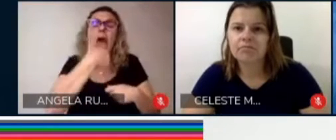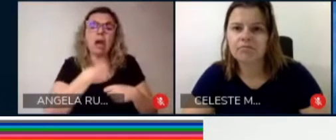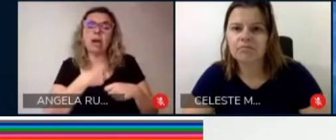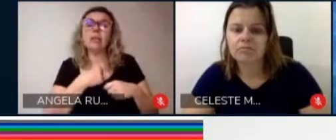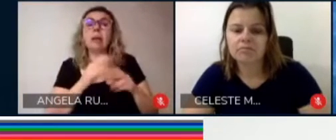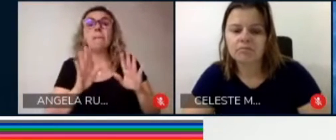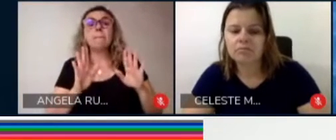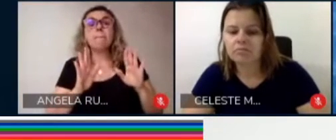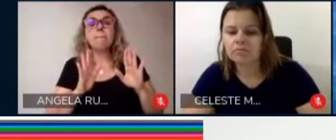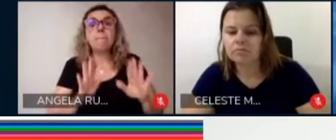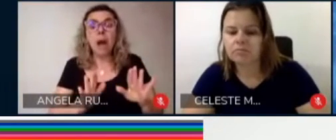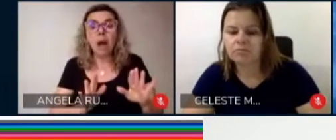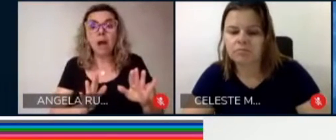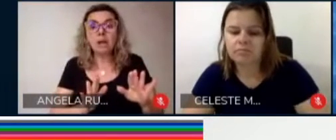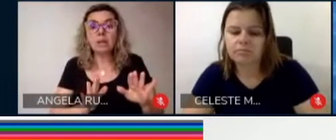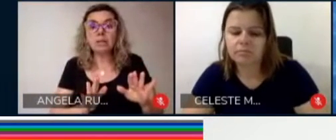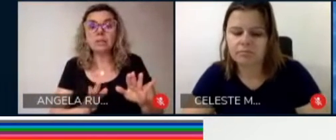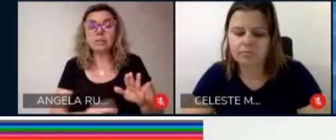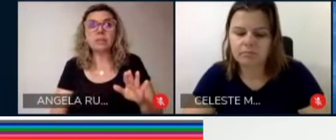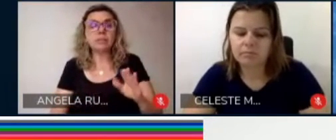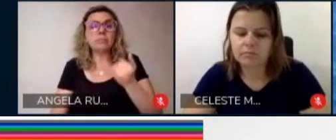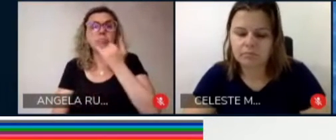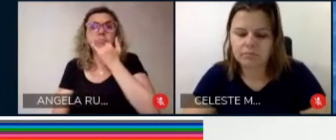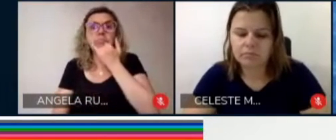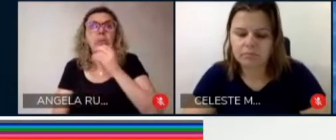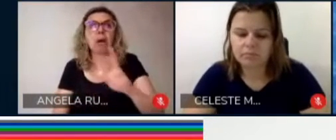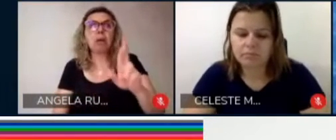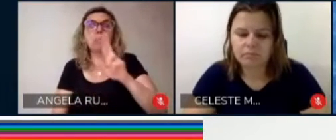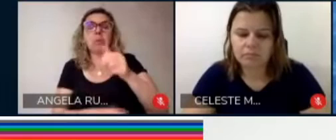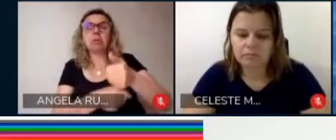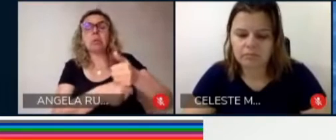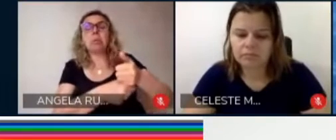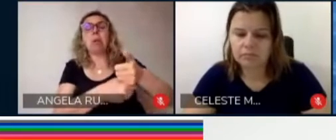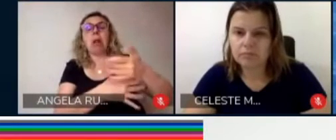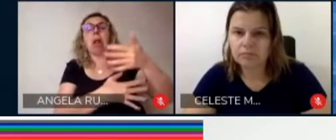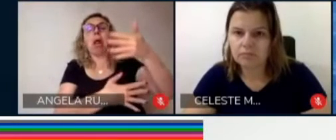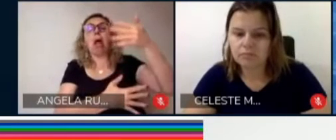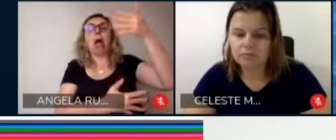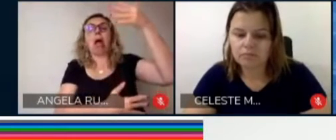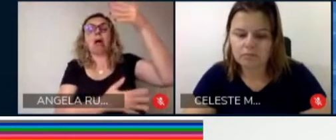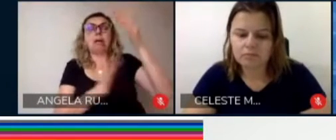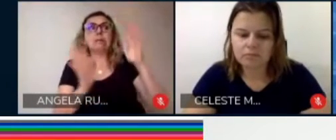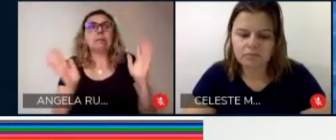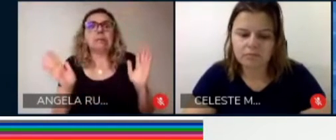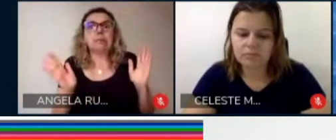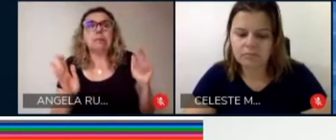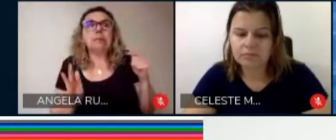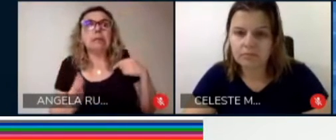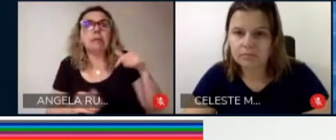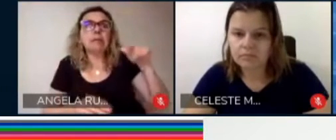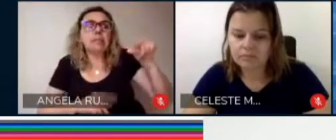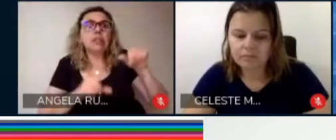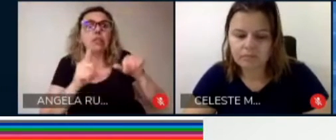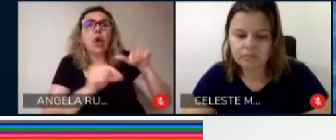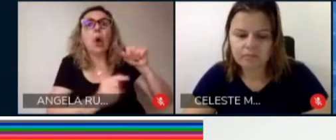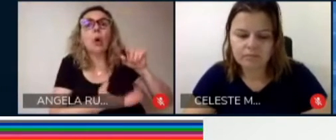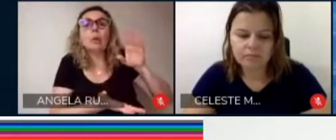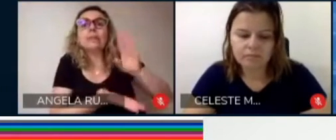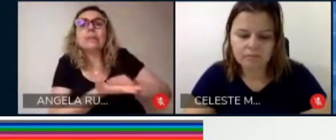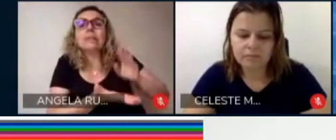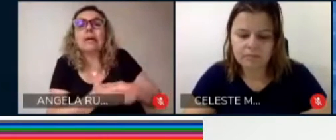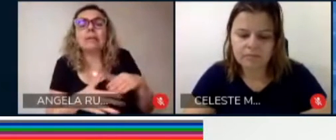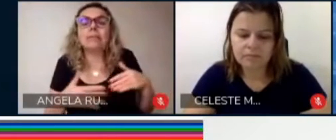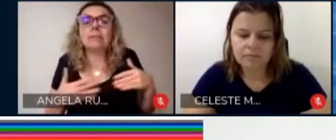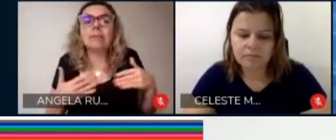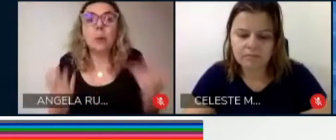que eu obtive lá pelas tantas uma infinidade de documentos, né? Então eu vou me perguntar o que eu vou salvar, né? E aí eu